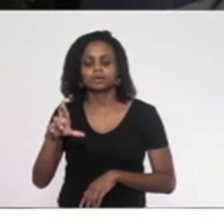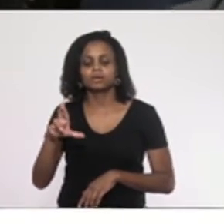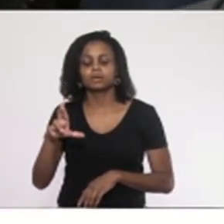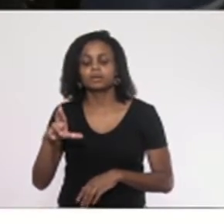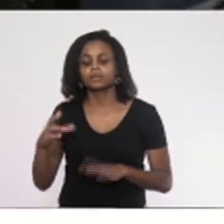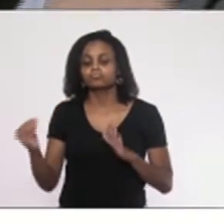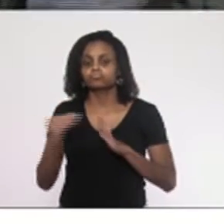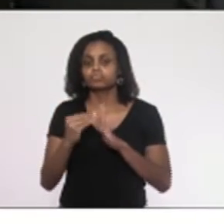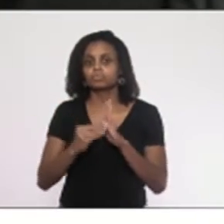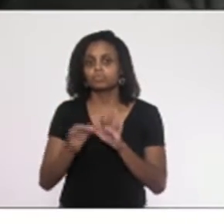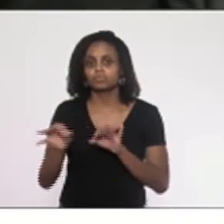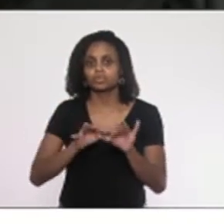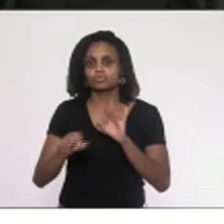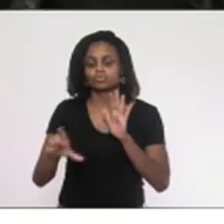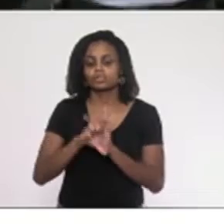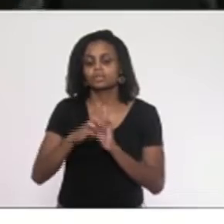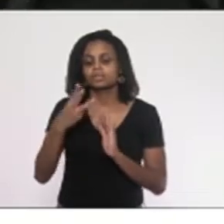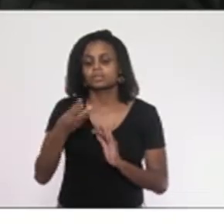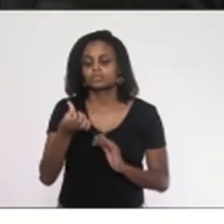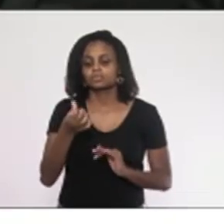ao projeto de lei